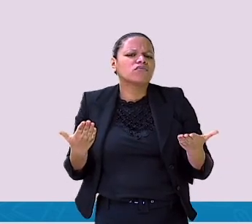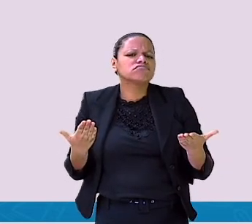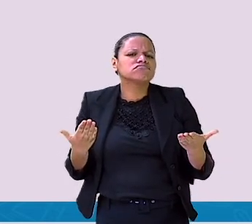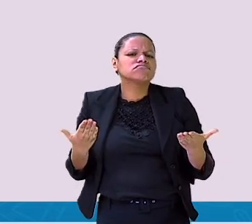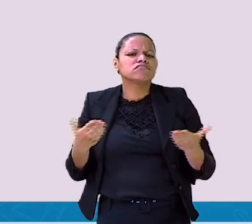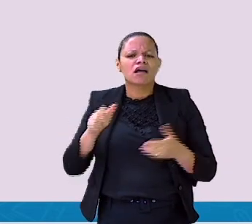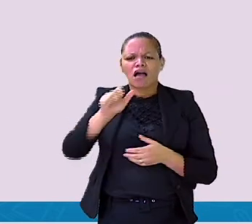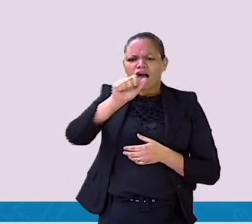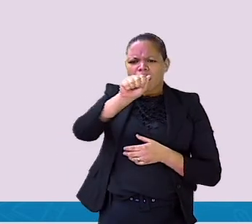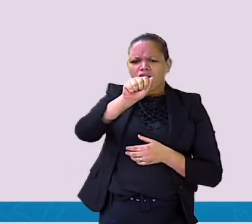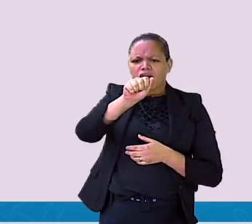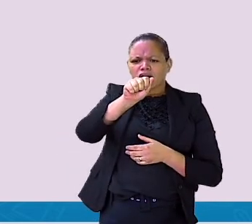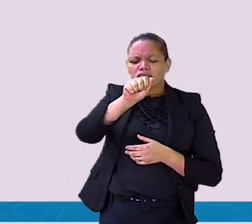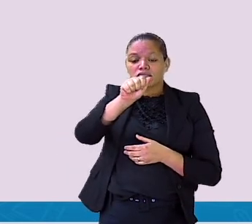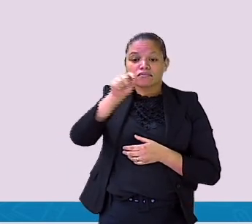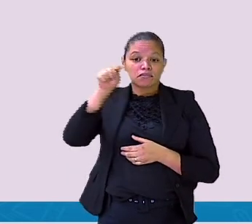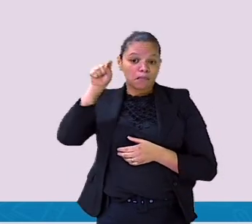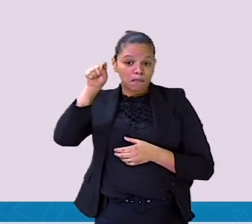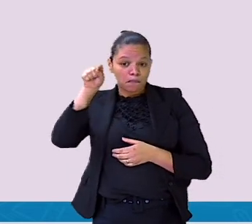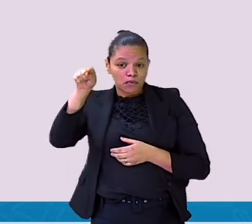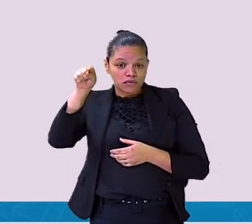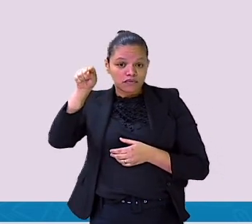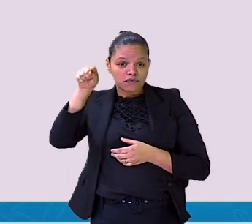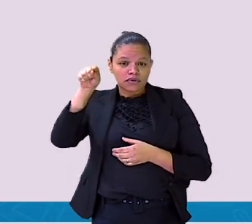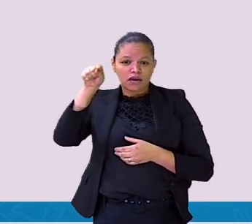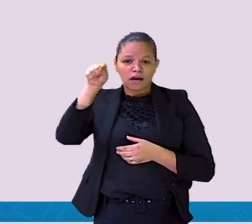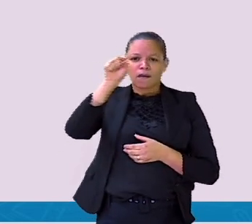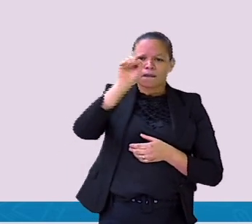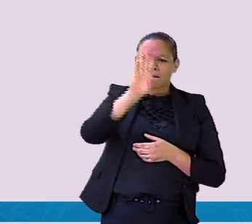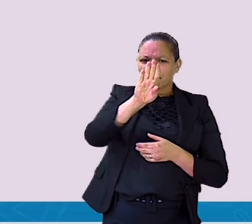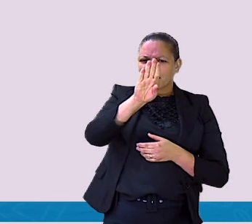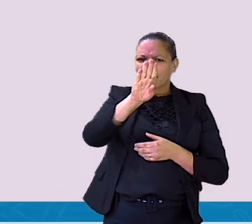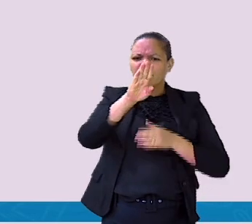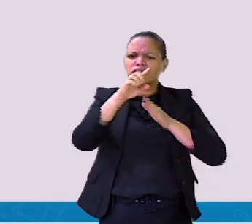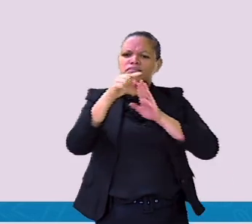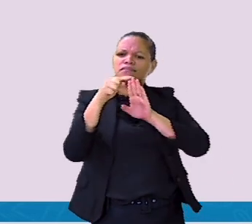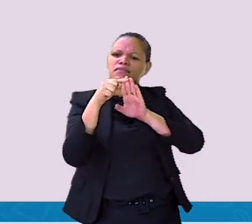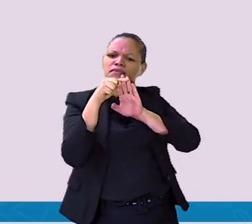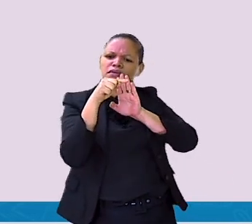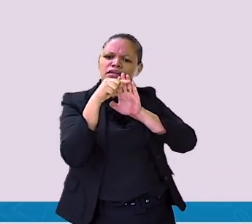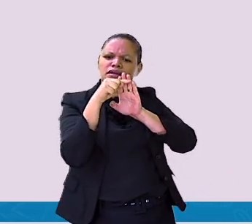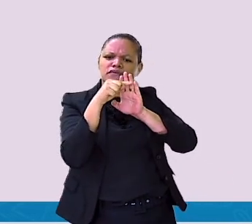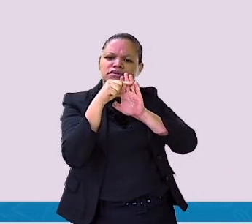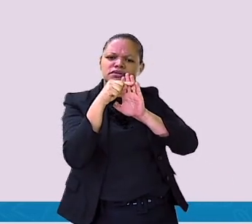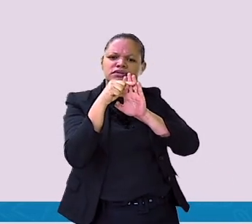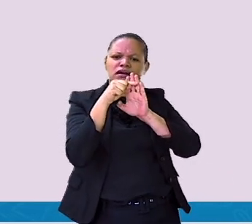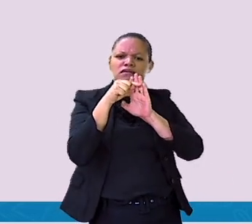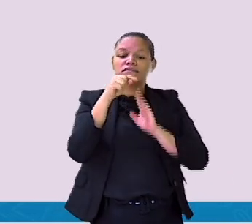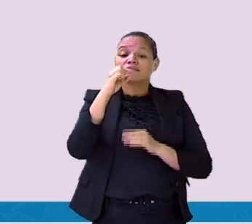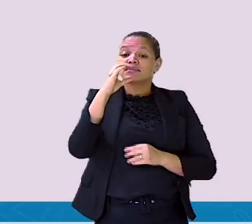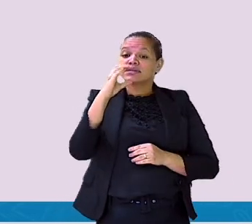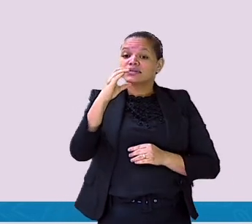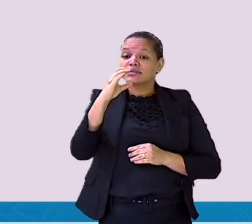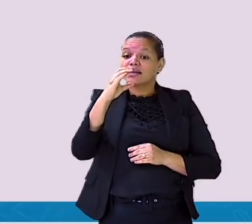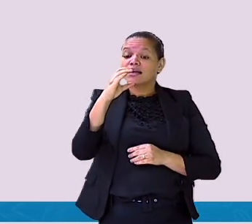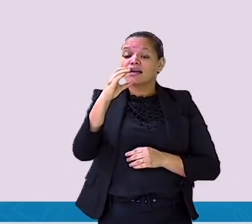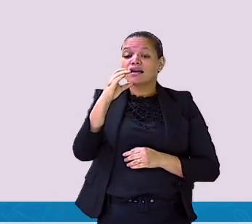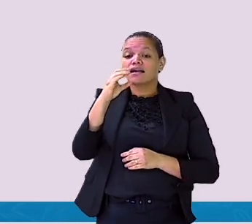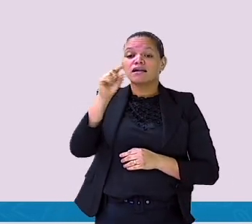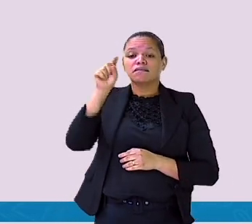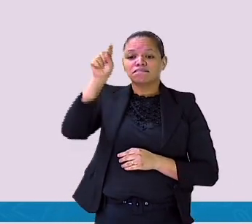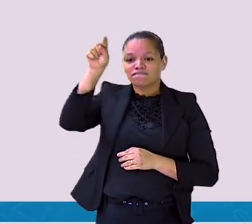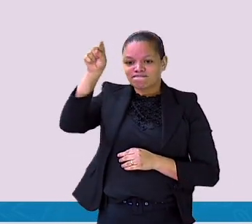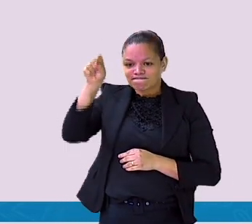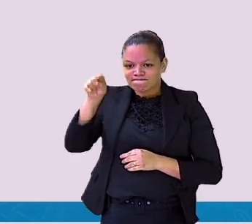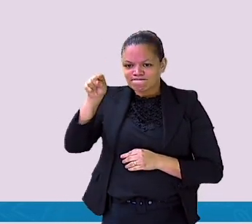o ponto de exclamação? Ah, professora, esse aí já é fácil, já aprenderam, né? Travessão indica a fala. Então, a